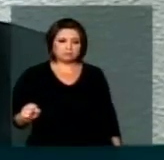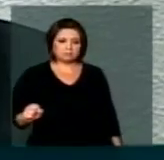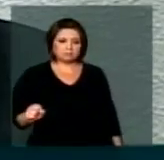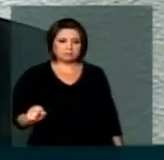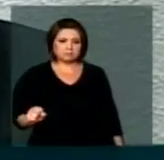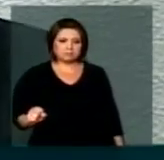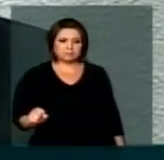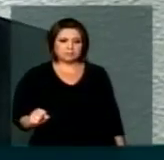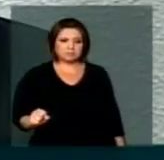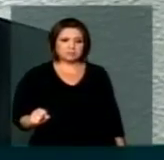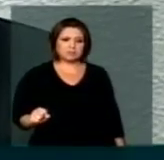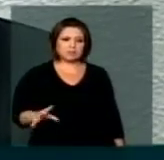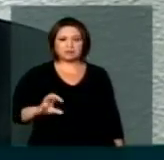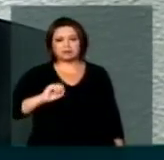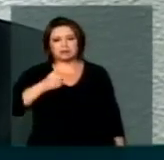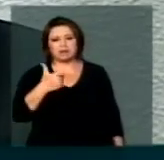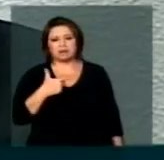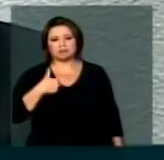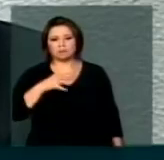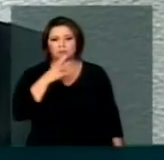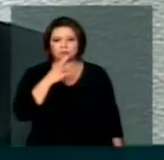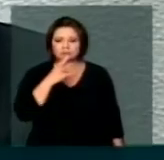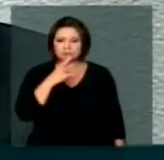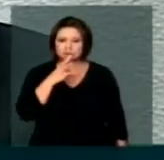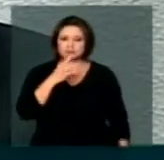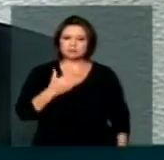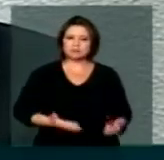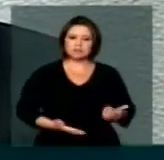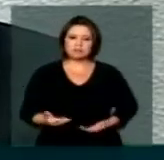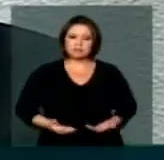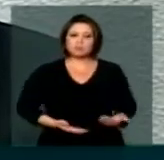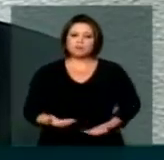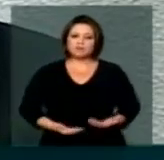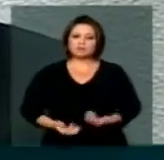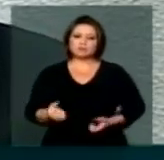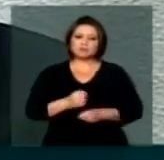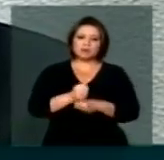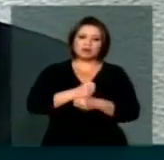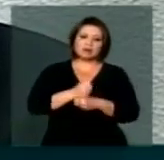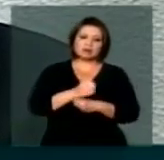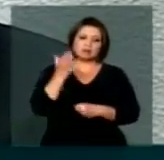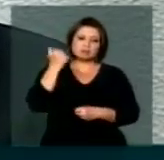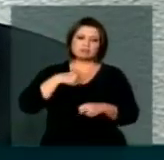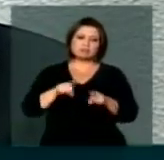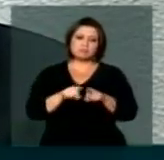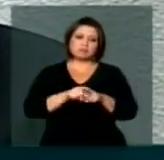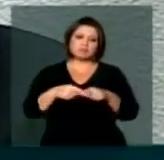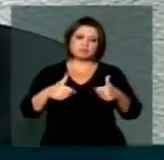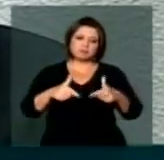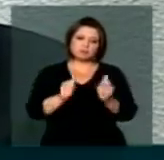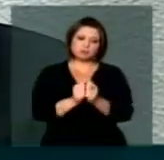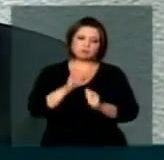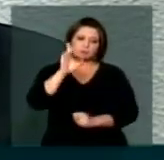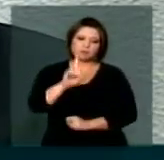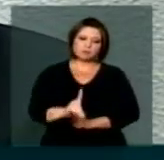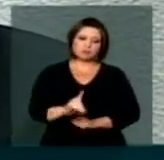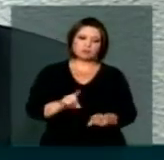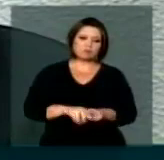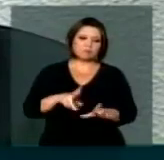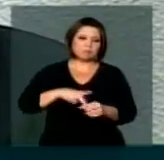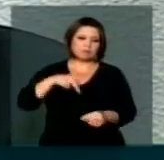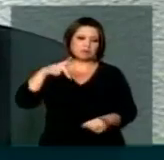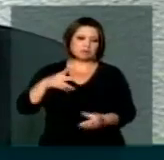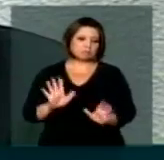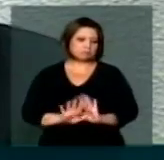é inquestionável, é que evidente que eu conheci o Paulo Roberto por ser um funcionário antigo, inclusive por ter sido meu colega na diretoria da